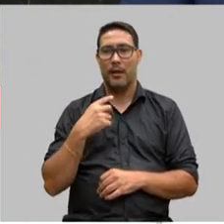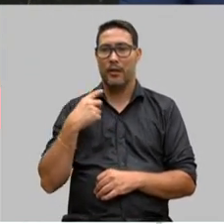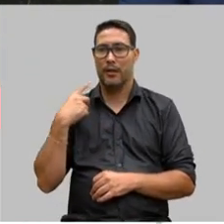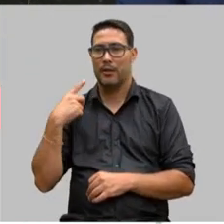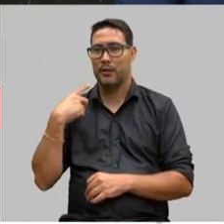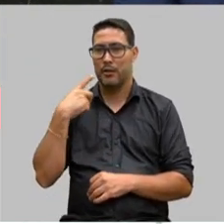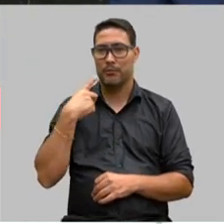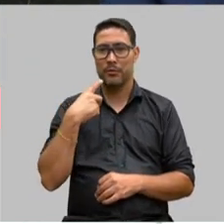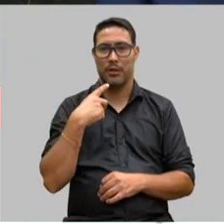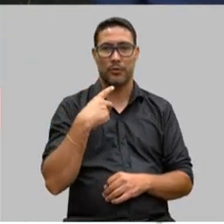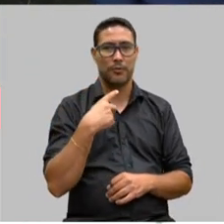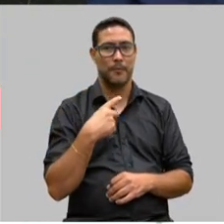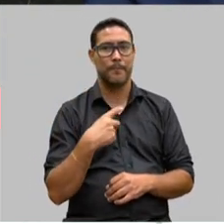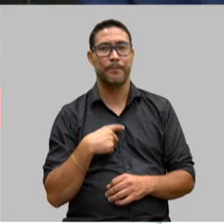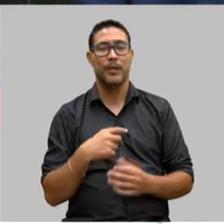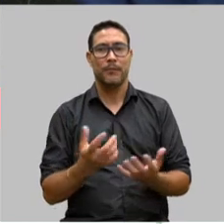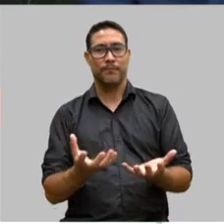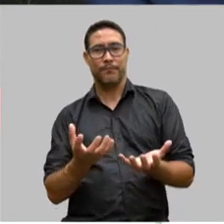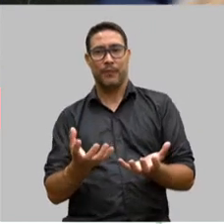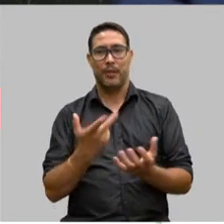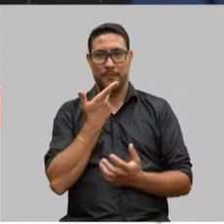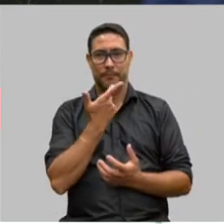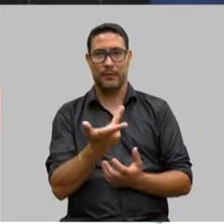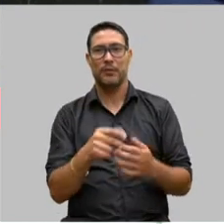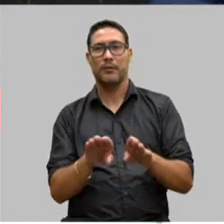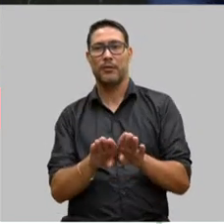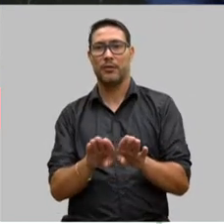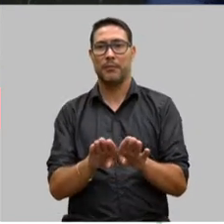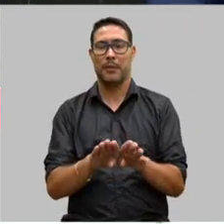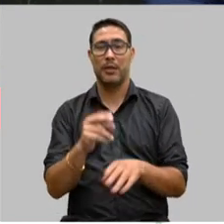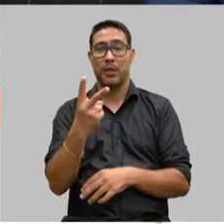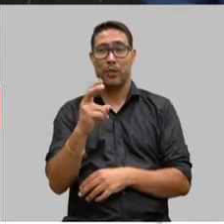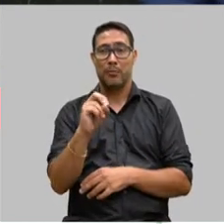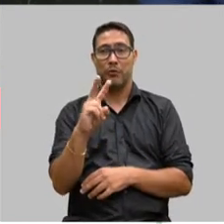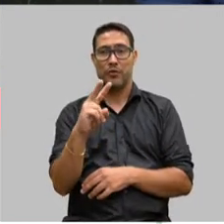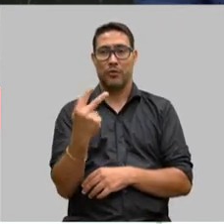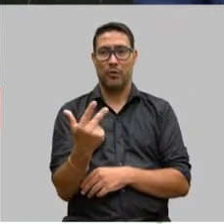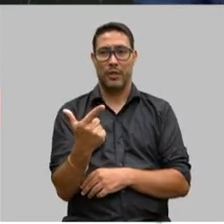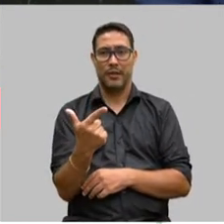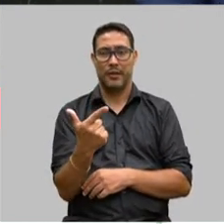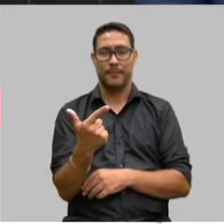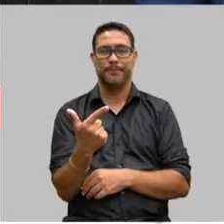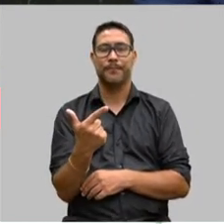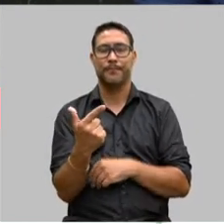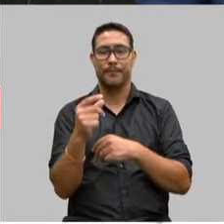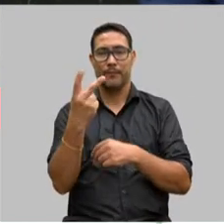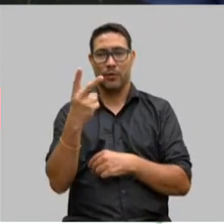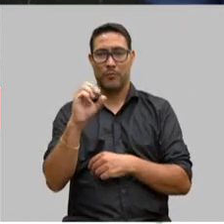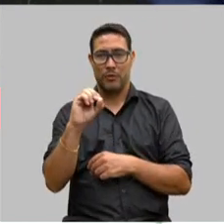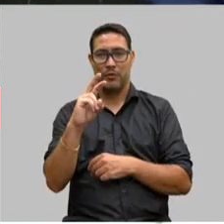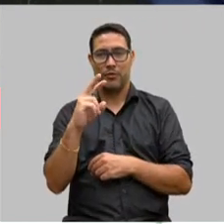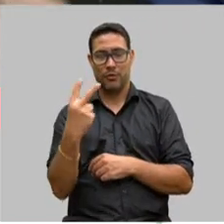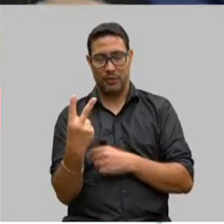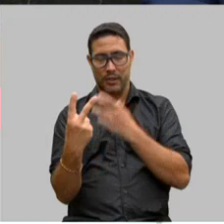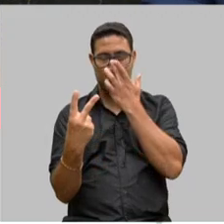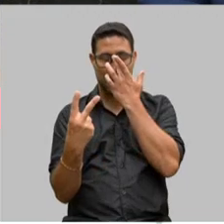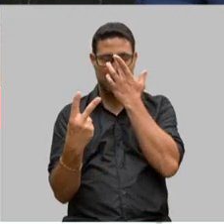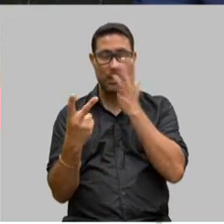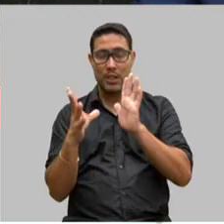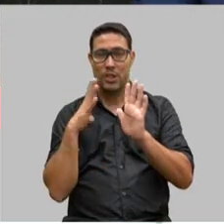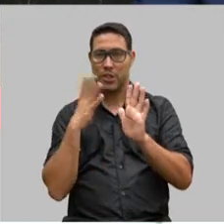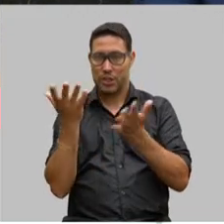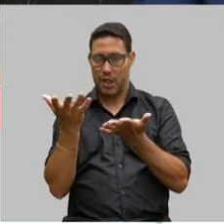presidente, te dizer que em 2022 nós encaminhamos, ainda na legislatura passada, e eu tenho